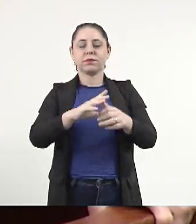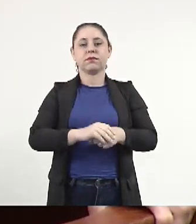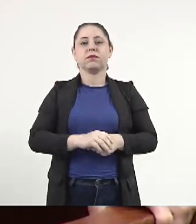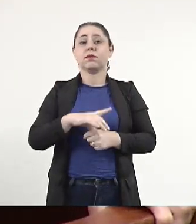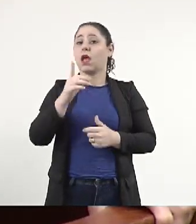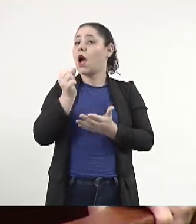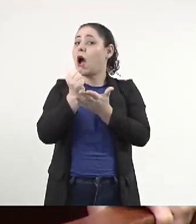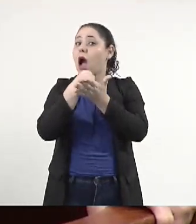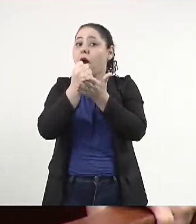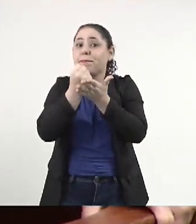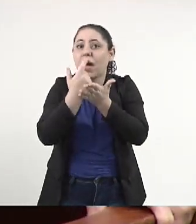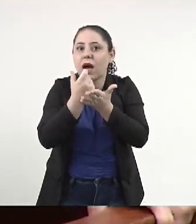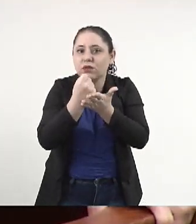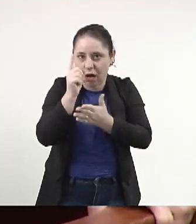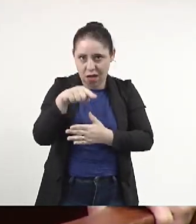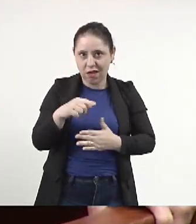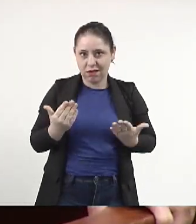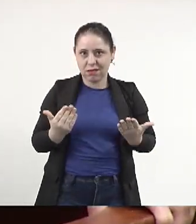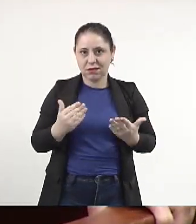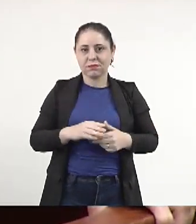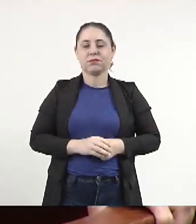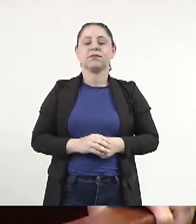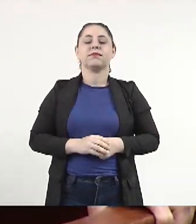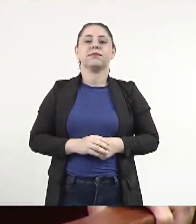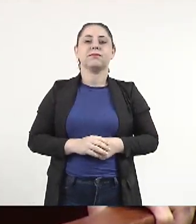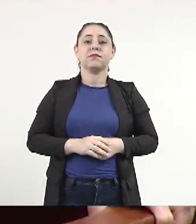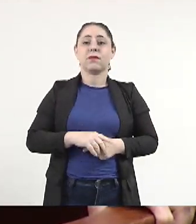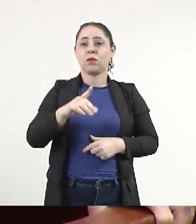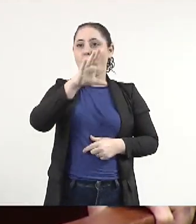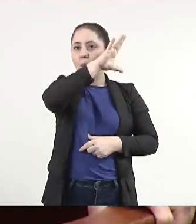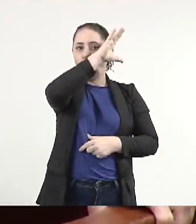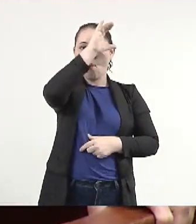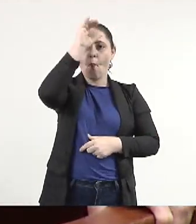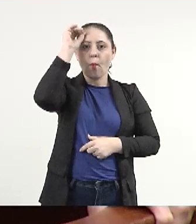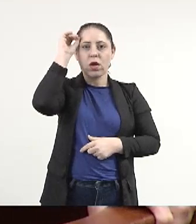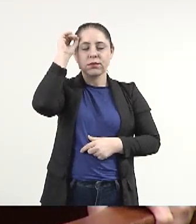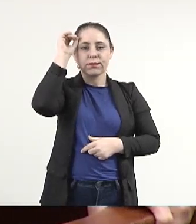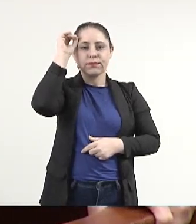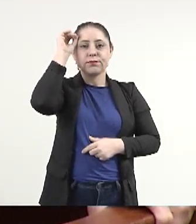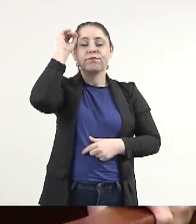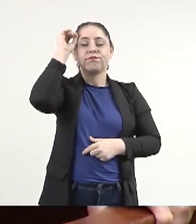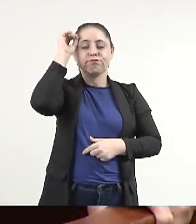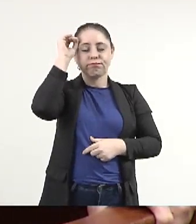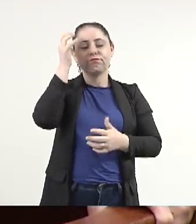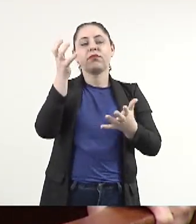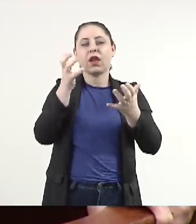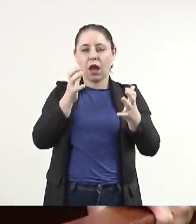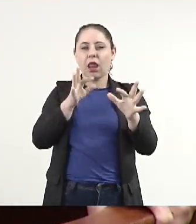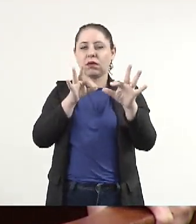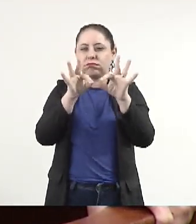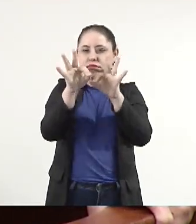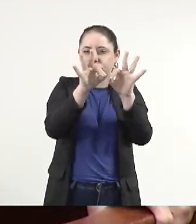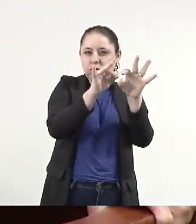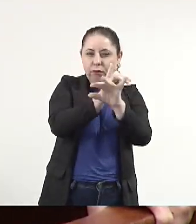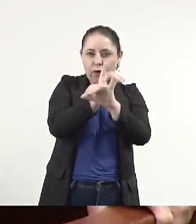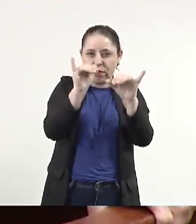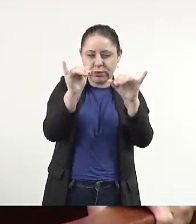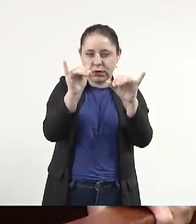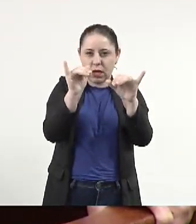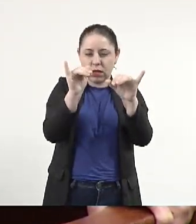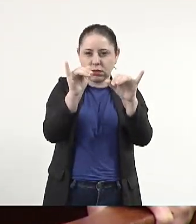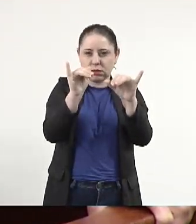é remédio. Esse ignorante que está fazendo isso aí, querendo manipular uma informação